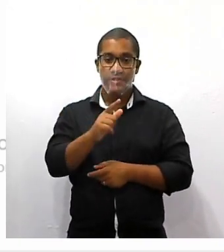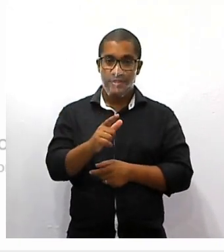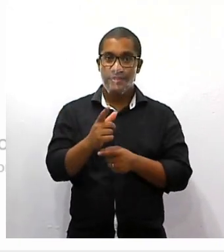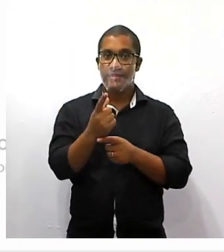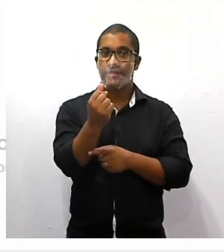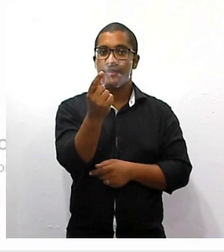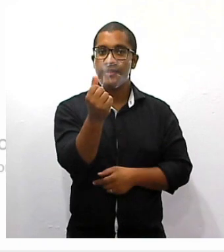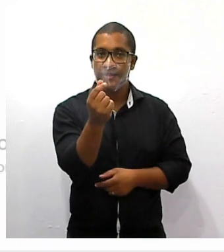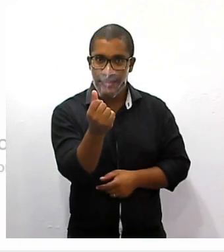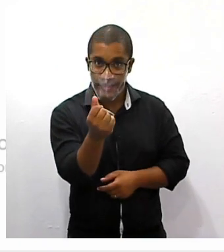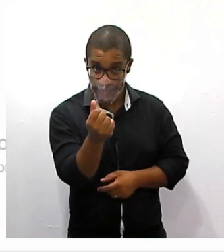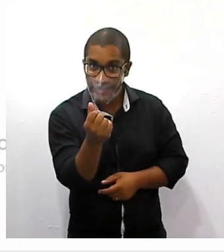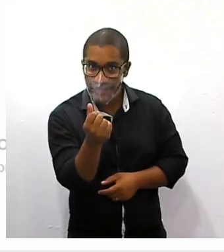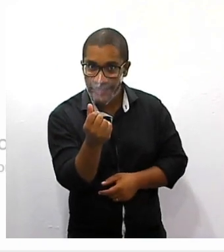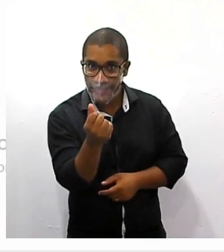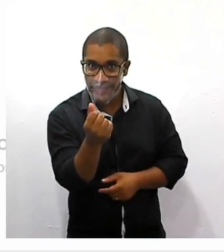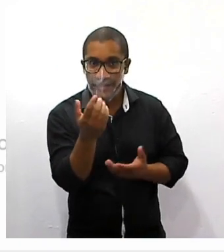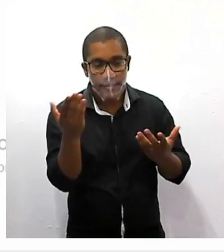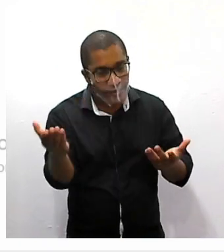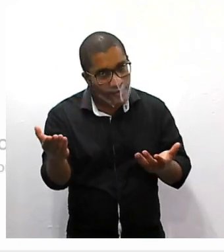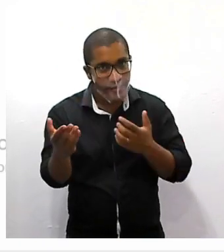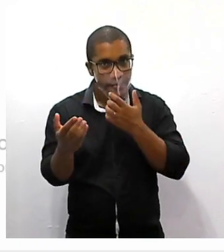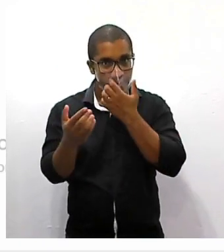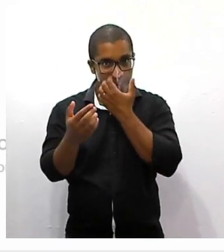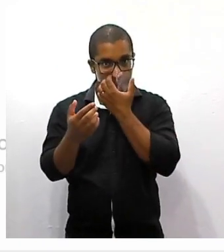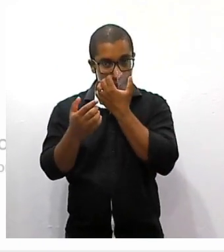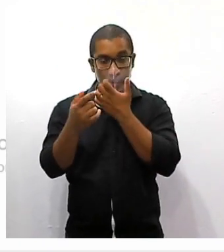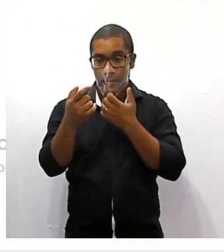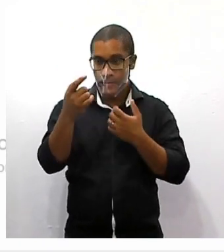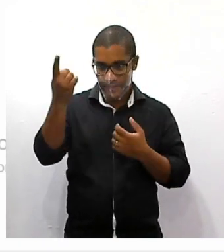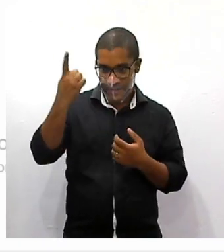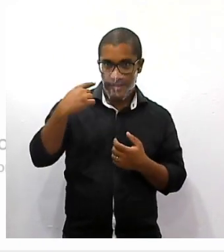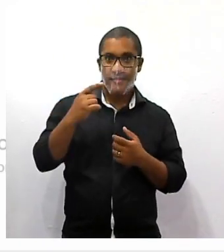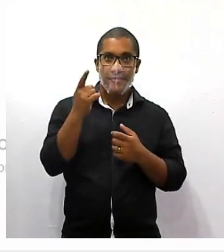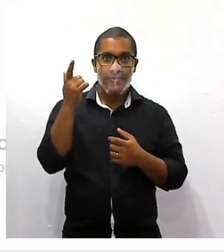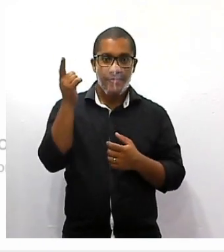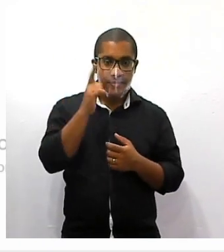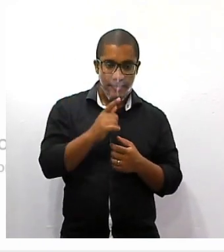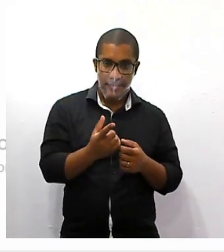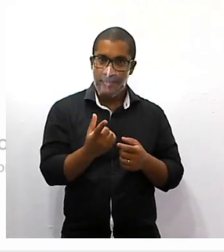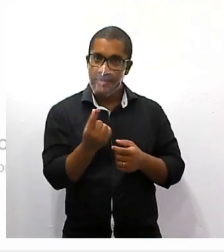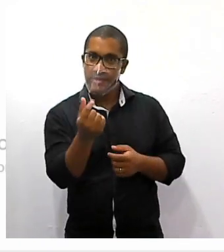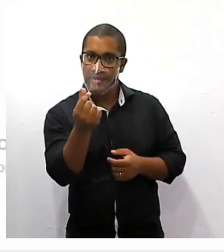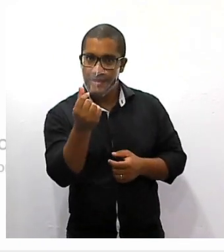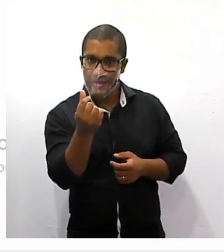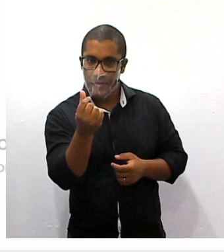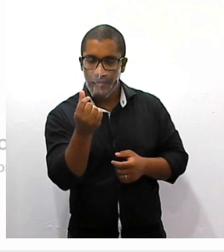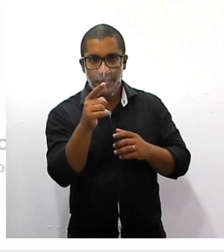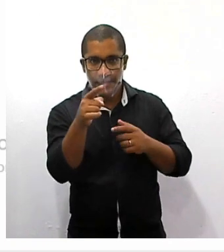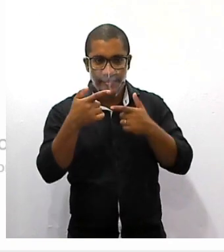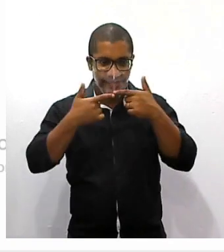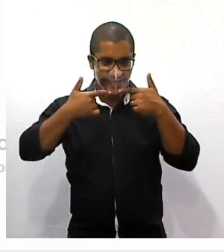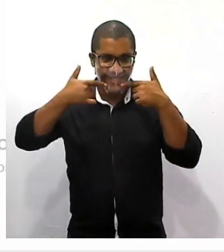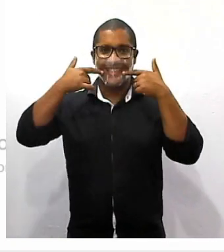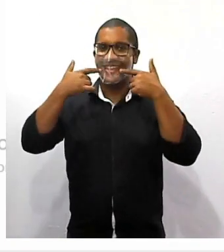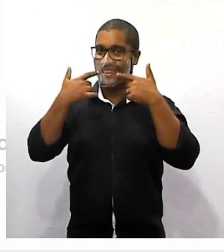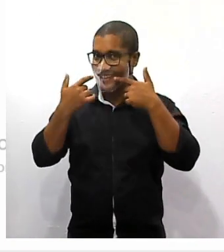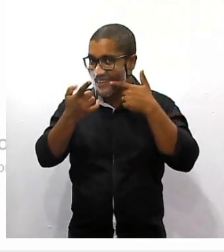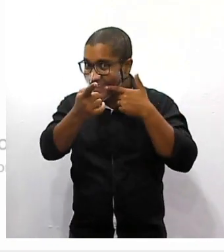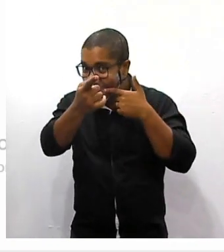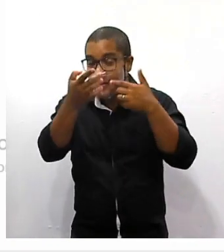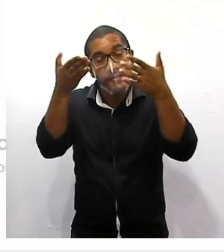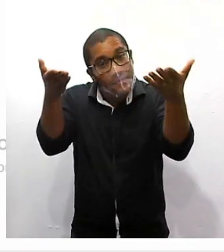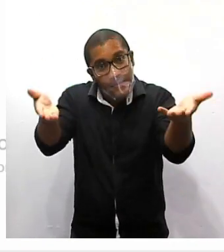aí, moleque. Quando a gente fala de me mandaram ganhar dinheiro, você fica feliz, você abriu um sorrisão aí. Então,